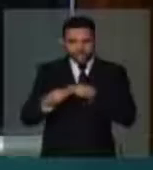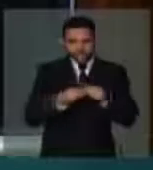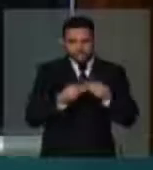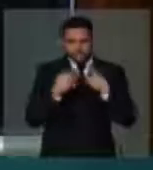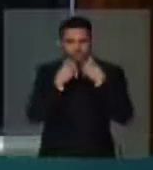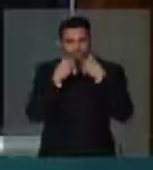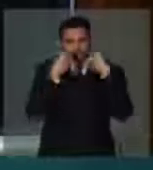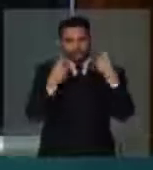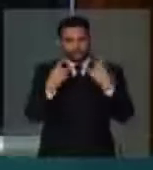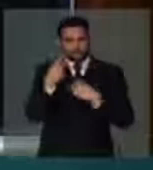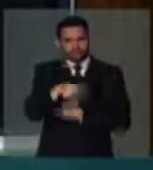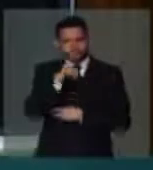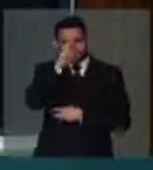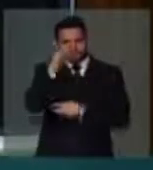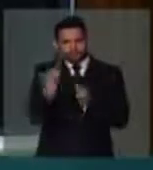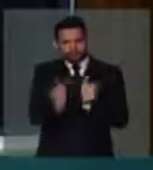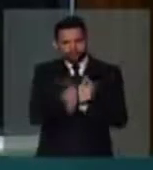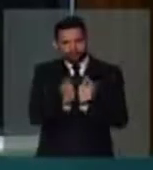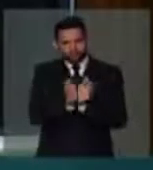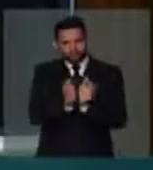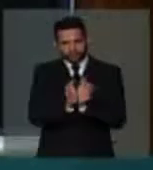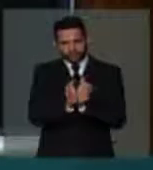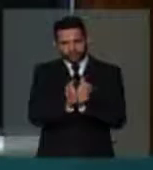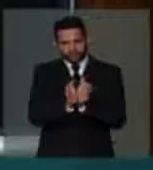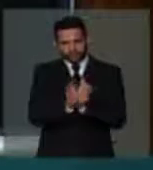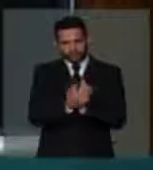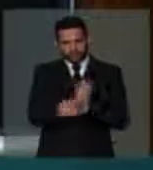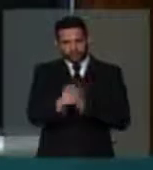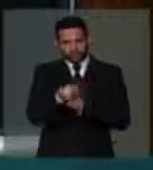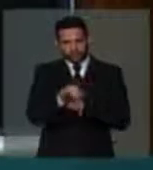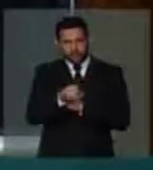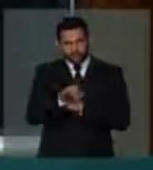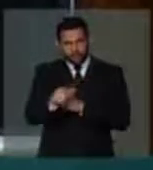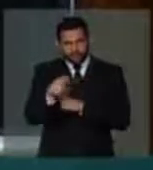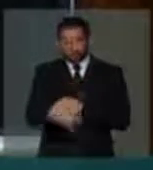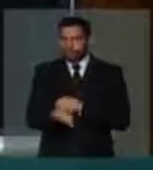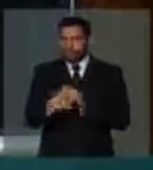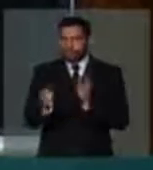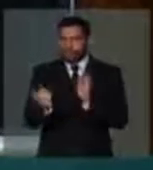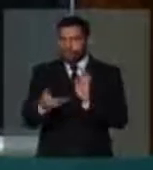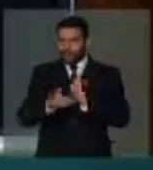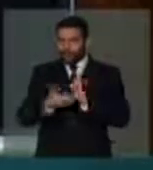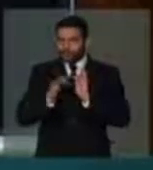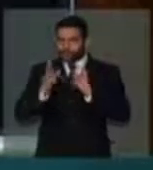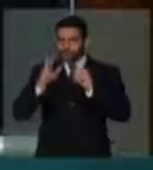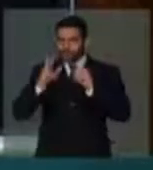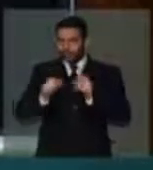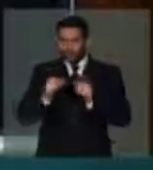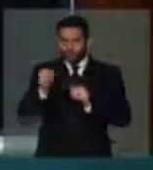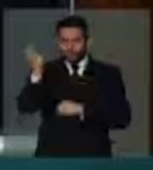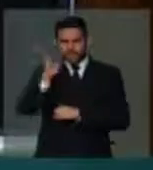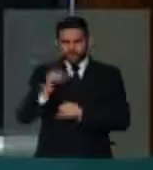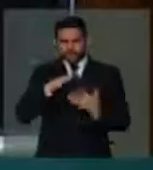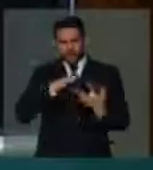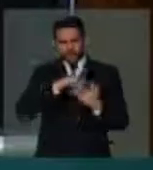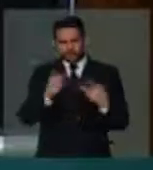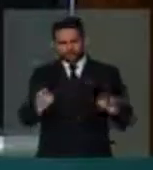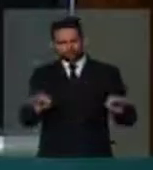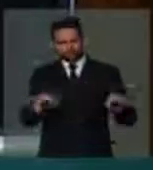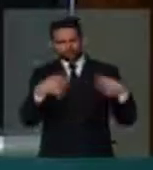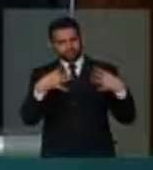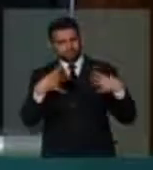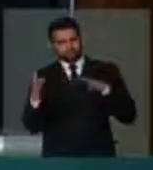voz destas comunidades, a voz dos Guarani Kaiowá, não só a esta casa, mas ao Brasil e ao mundo, chamando a